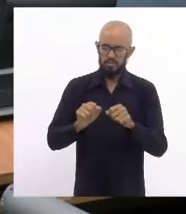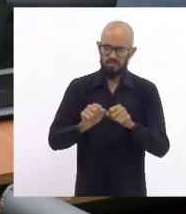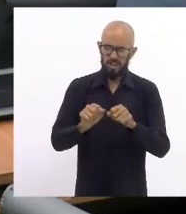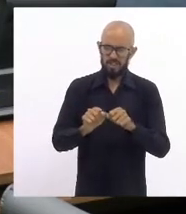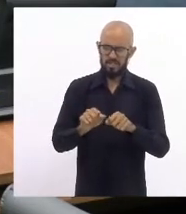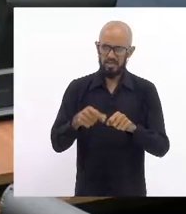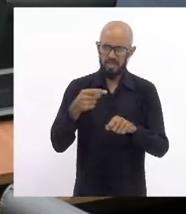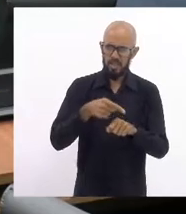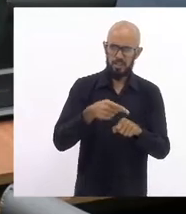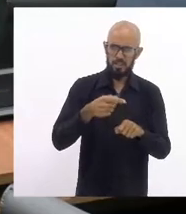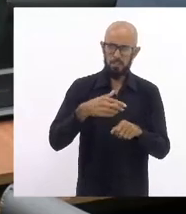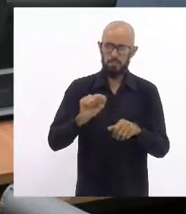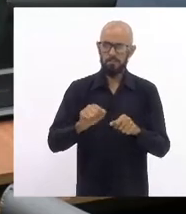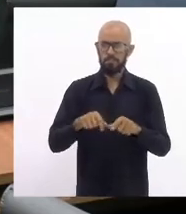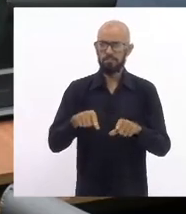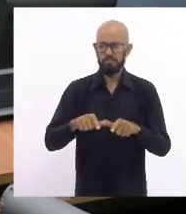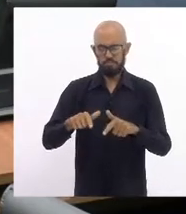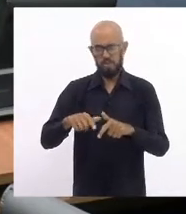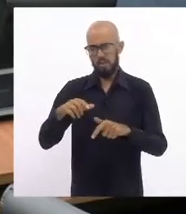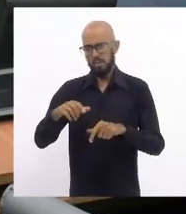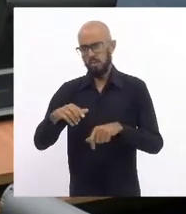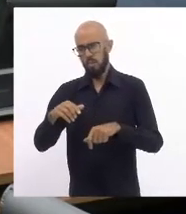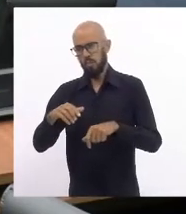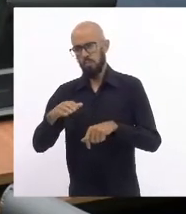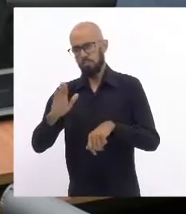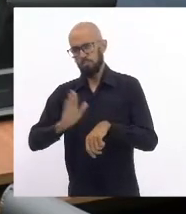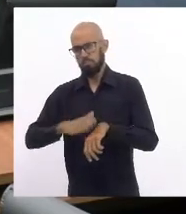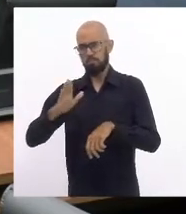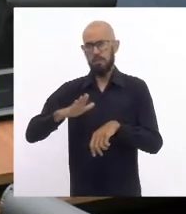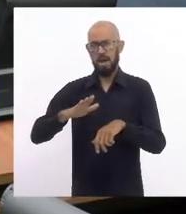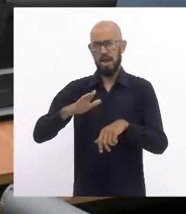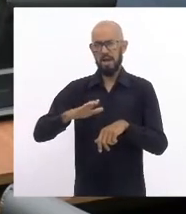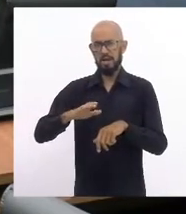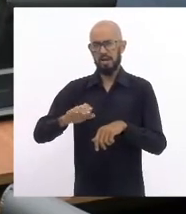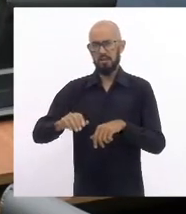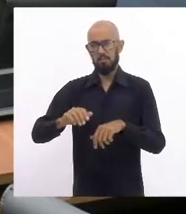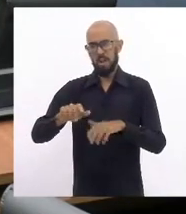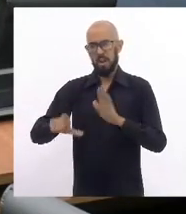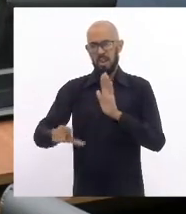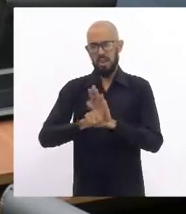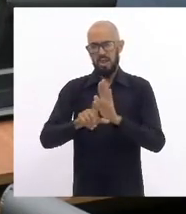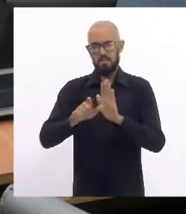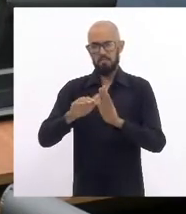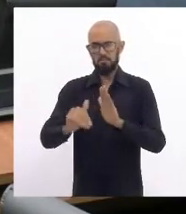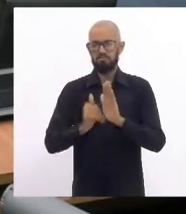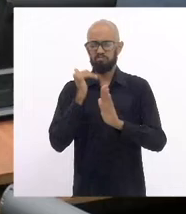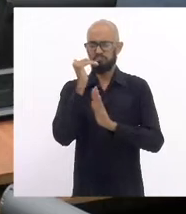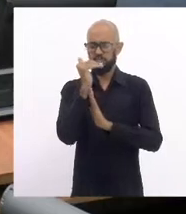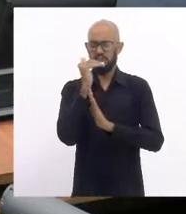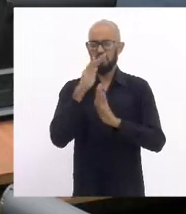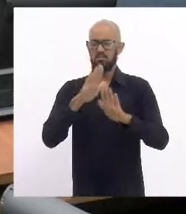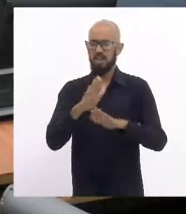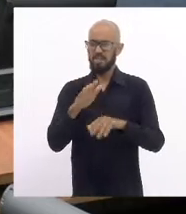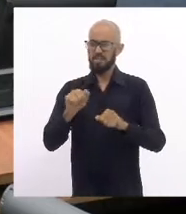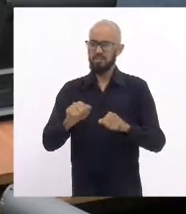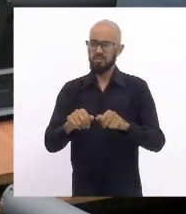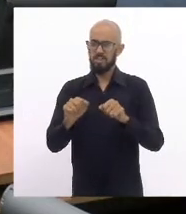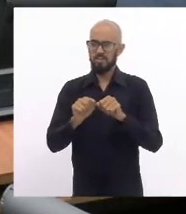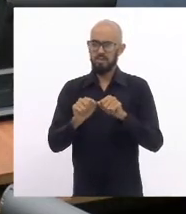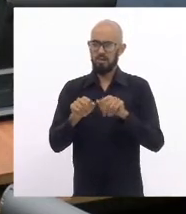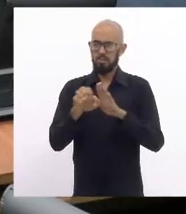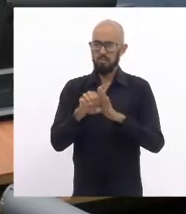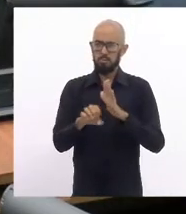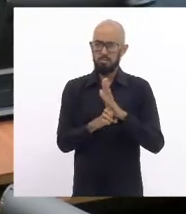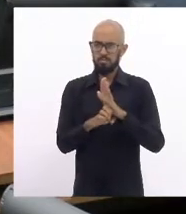mais eficaz na sua incidência. Agora, emendar um projeto para mutilar, isso vem